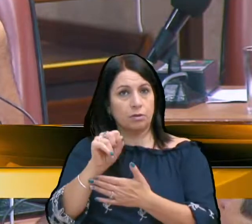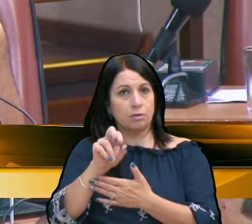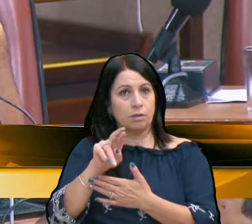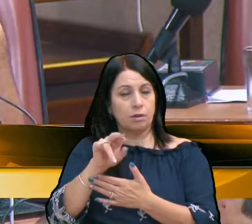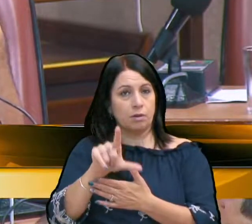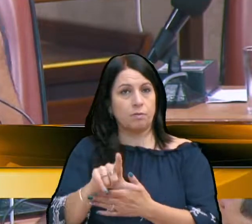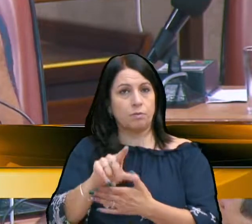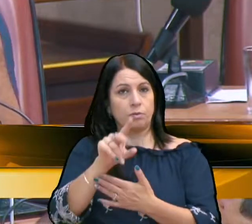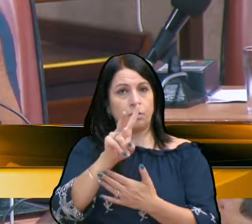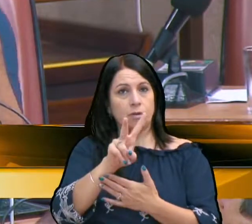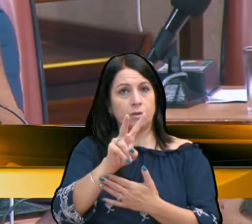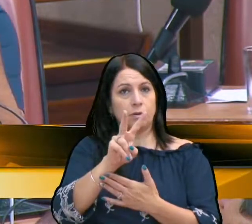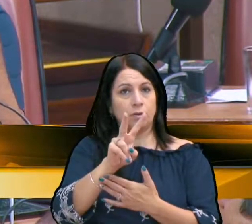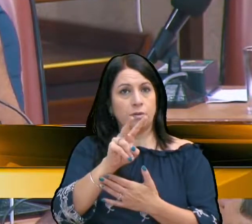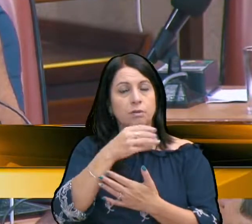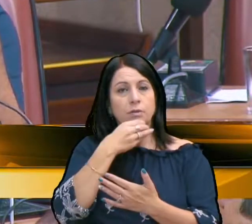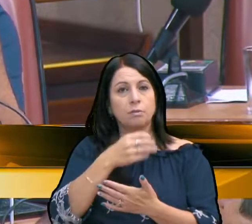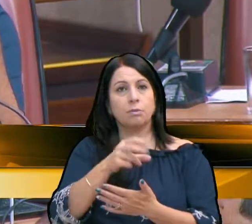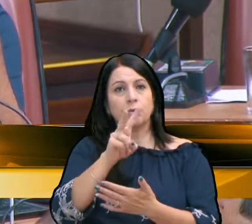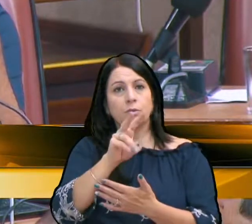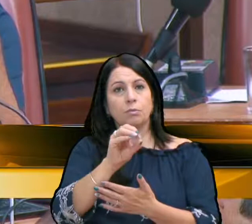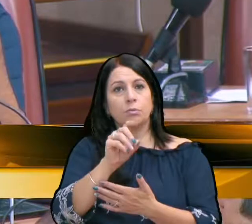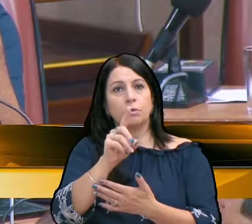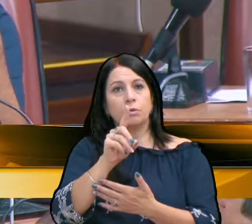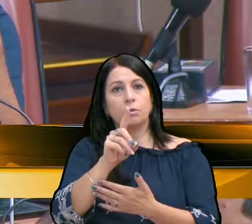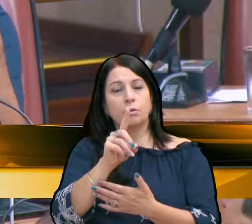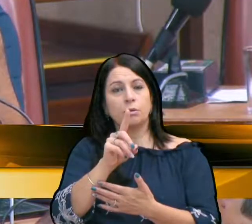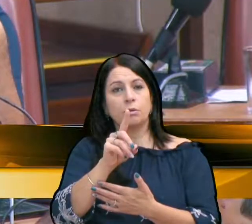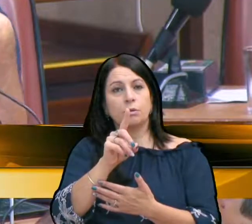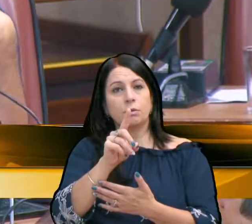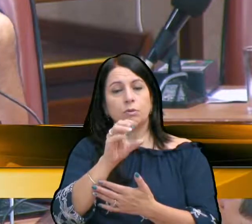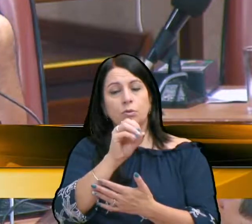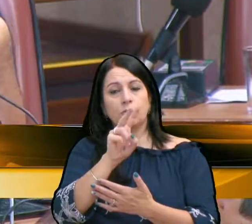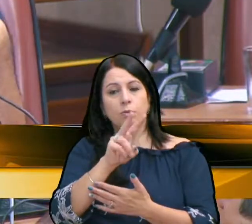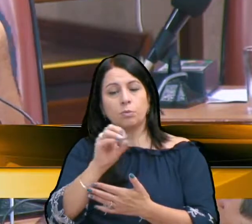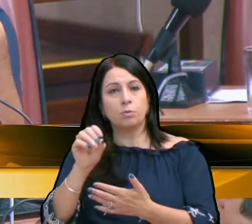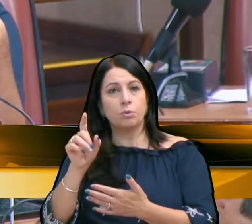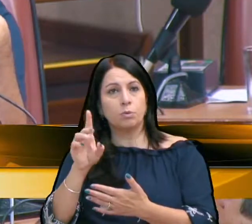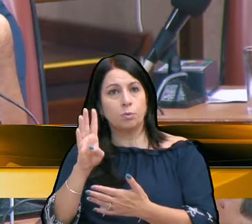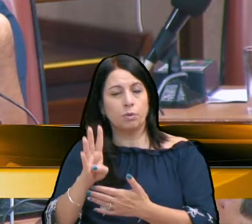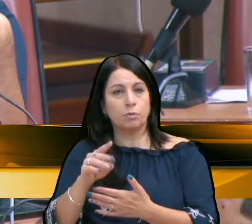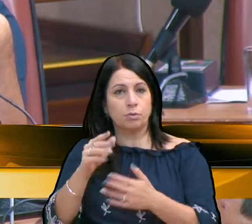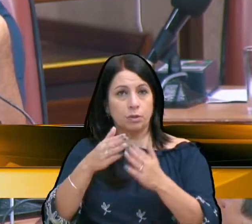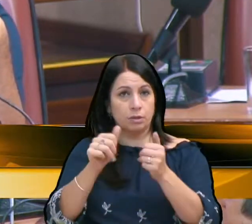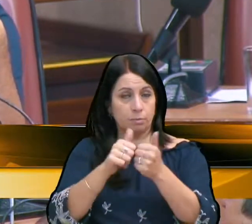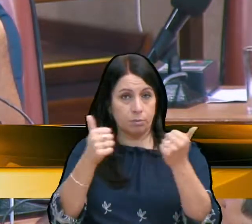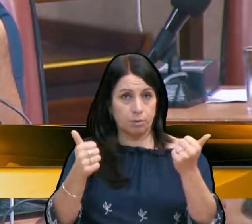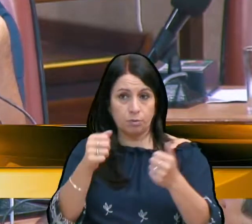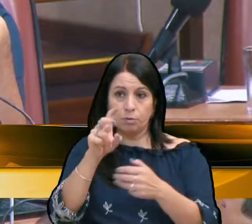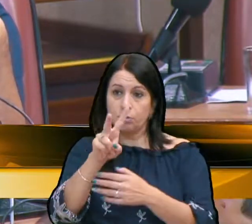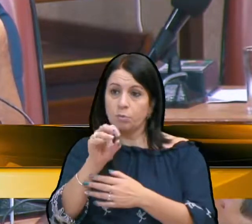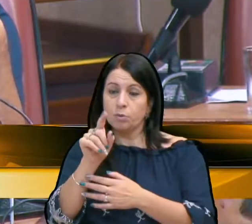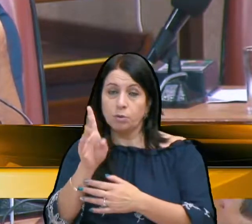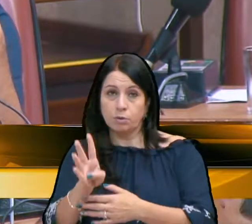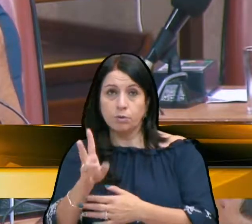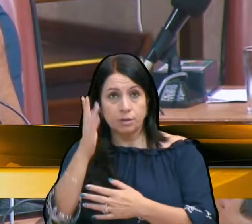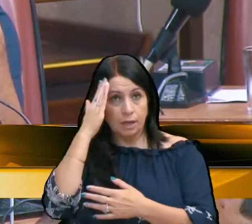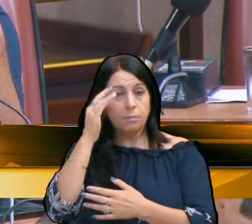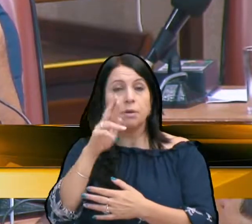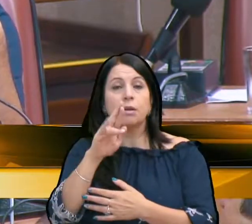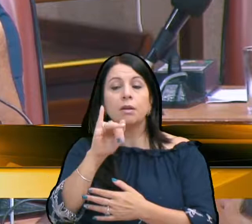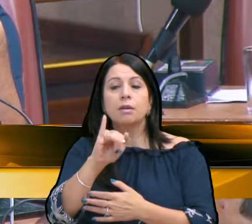de 2004. Só que ela se separou dele em 2014. Sabe, você que está me assistindo em casa, quem que é o